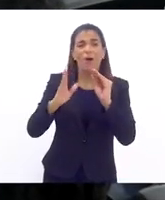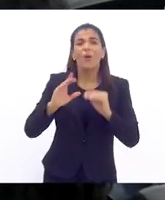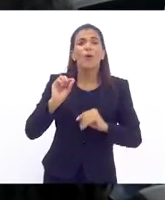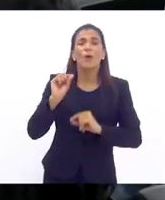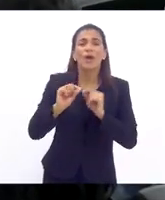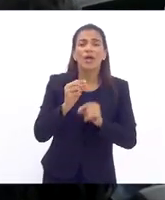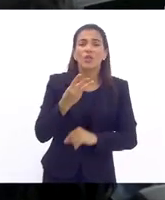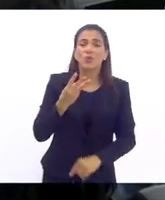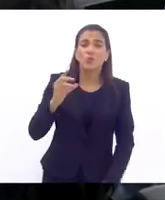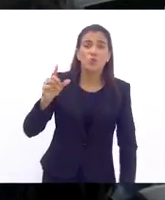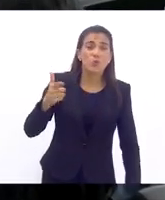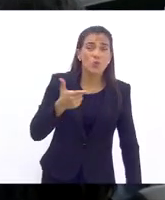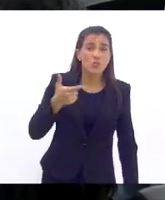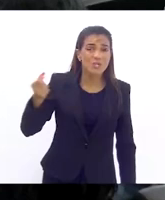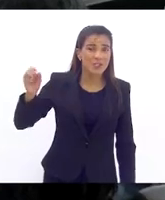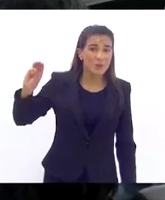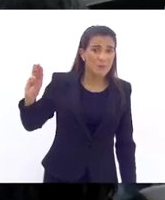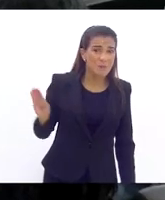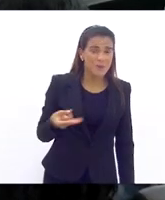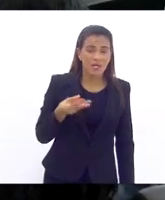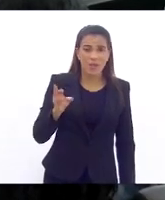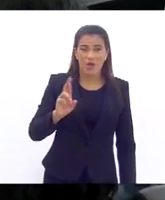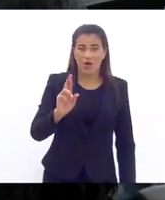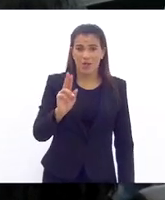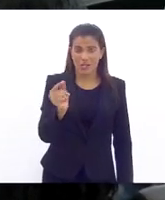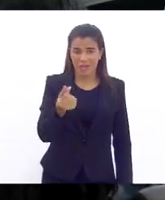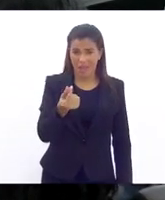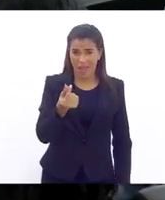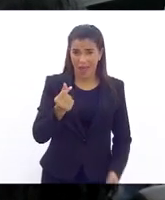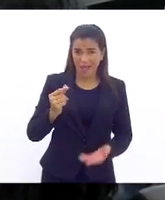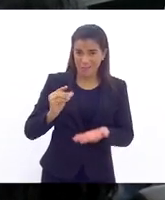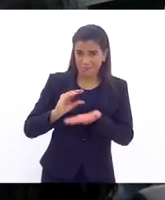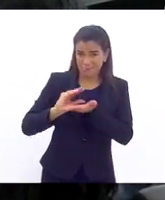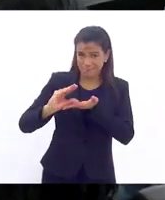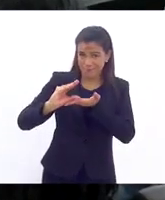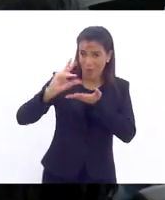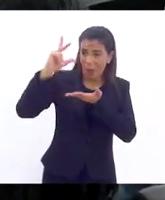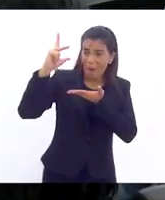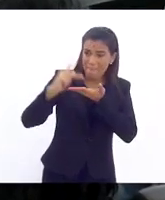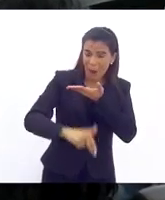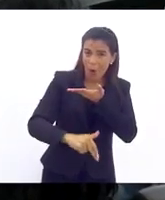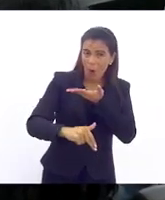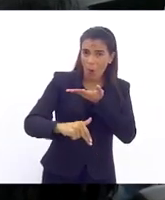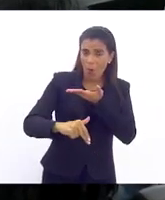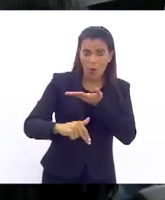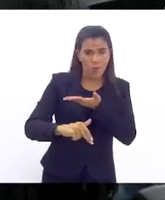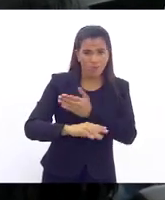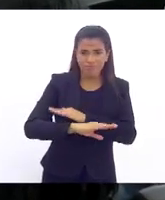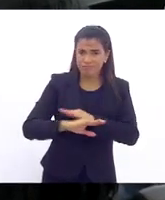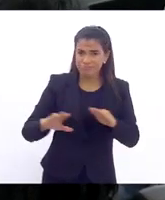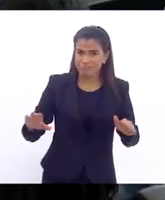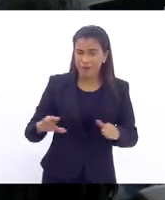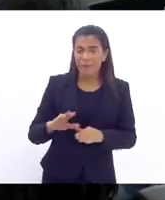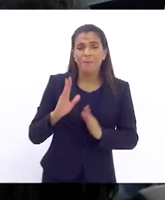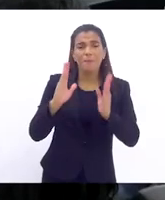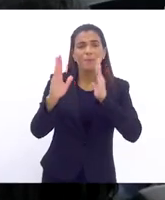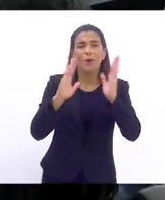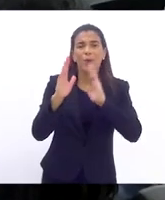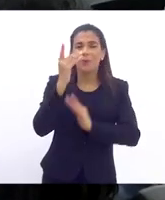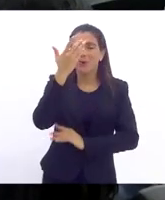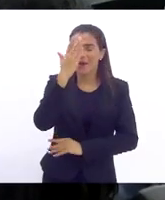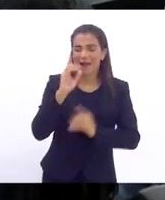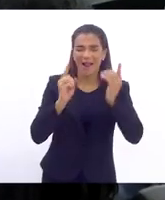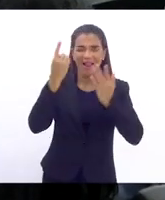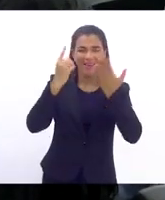200 milhões de reais segundo levantamento da vereadora Teresa bergra época naquela data do carnaval onde